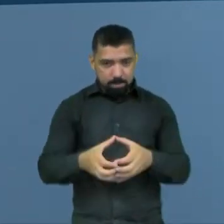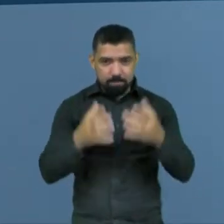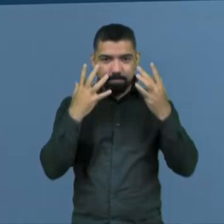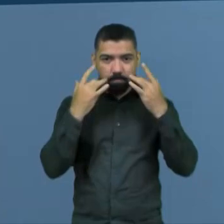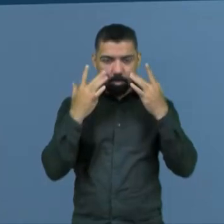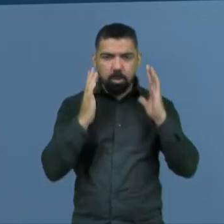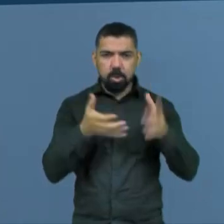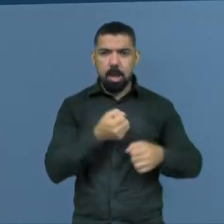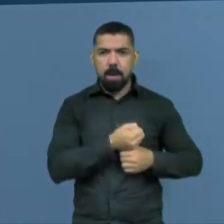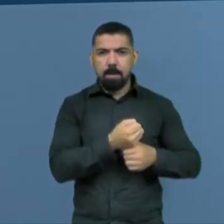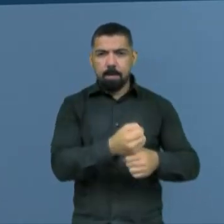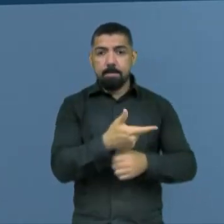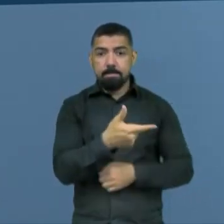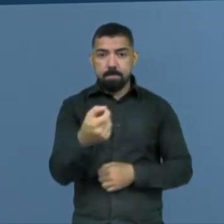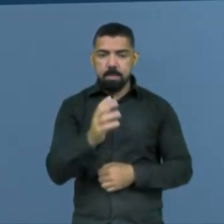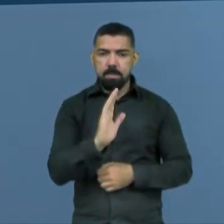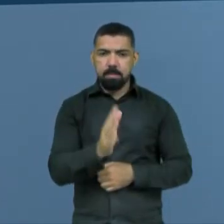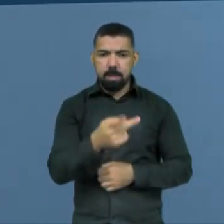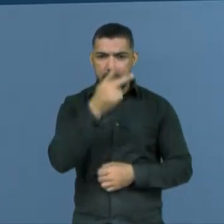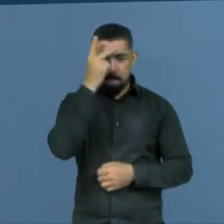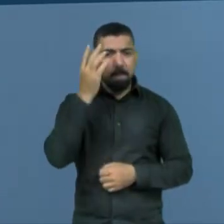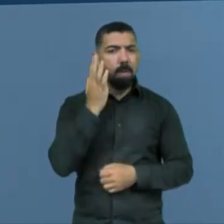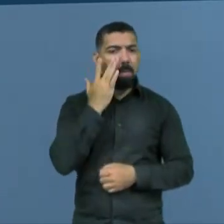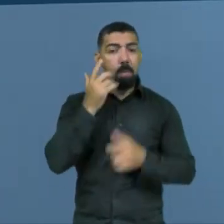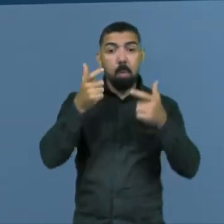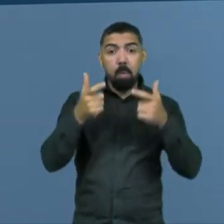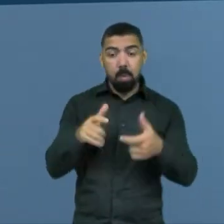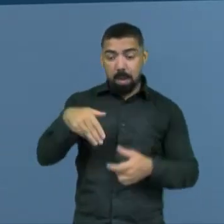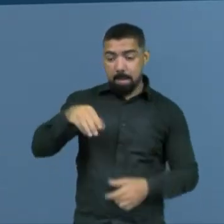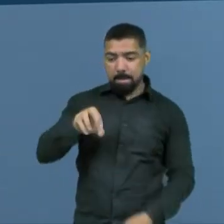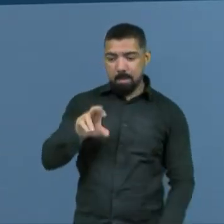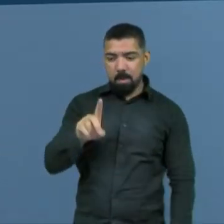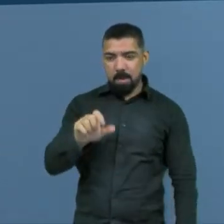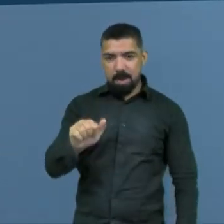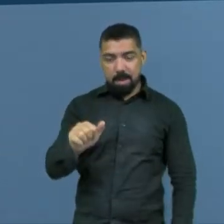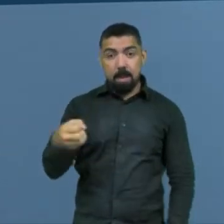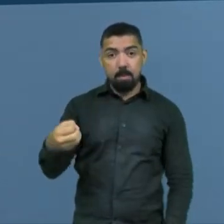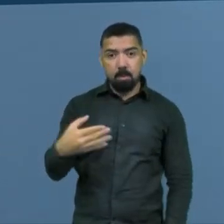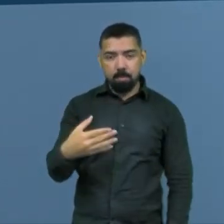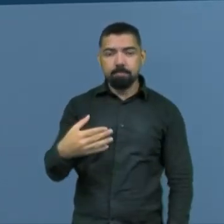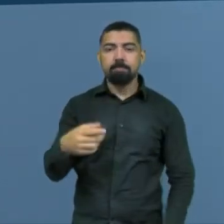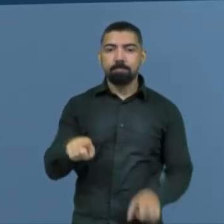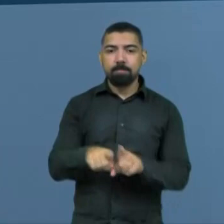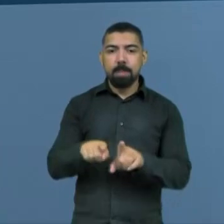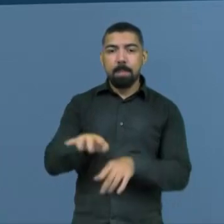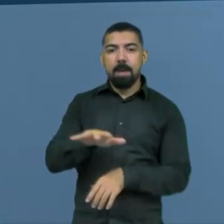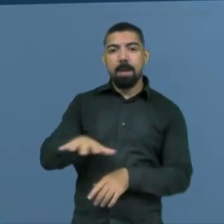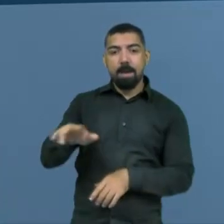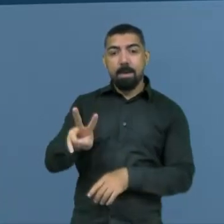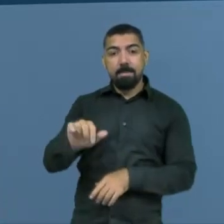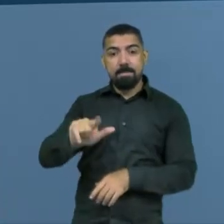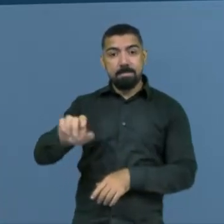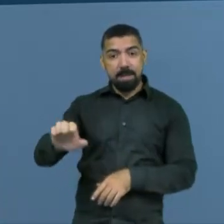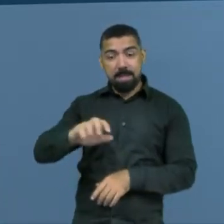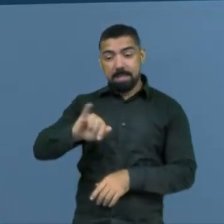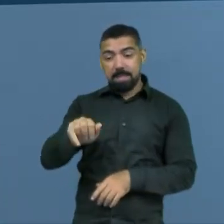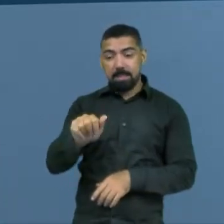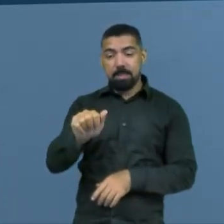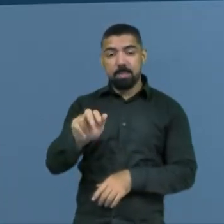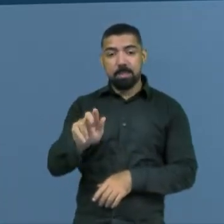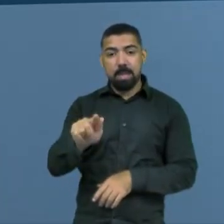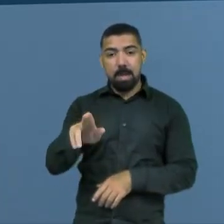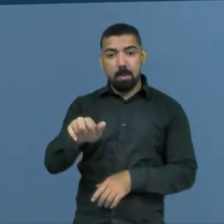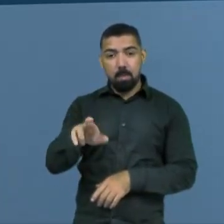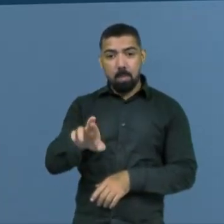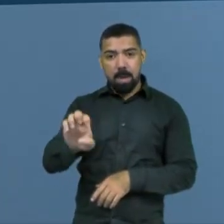anos emociona munícipes de Morada Nova e todos da região do Vale do Jaguaribe. Quer saber que grupo é esse e o que é que